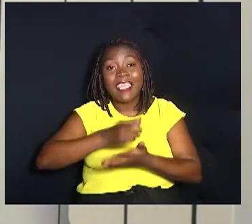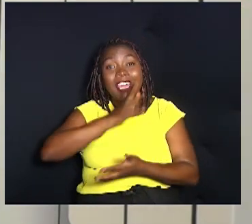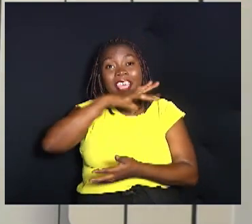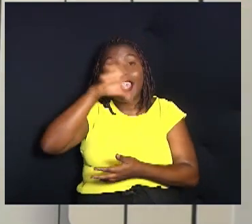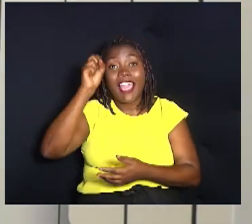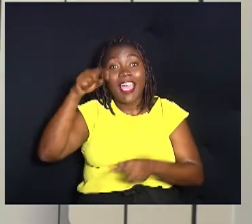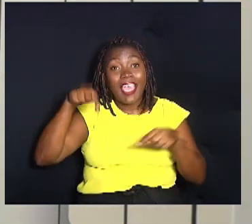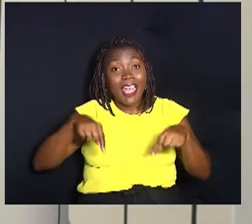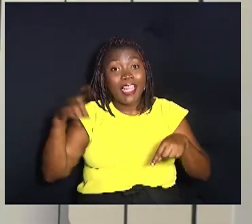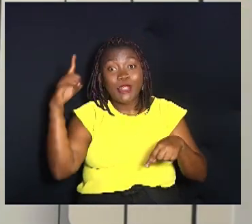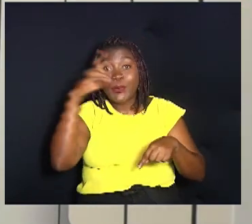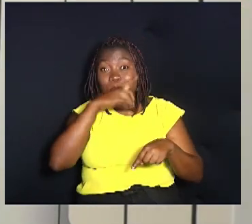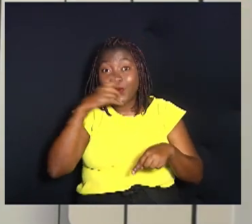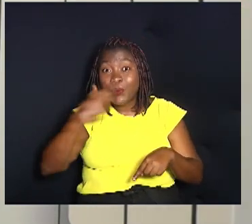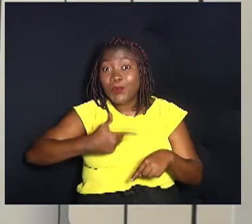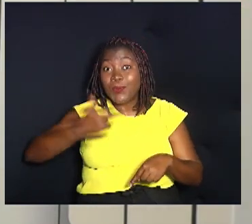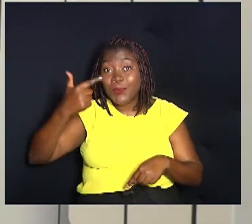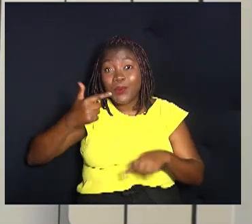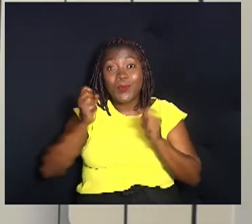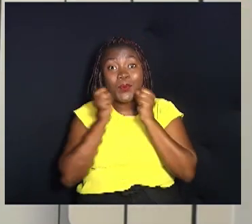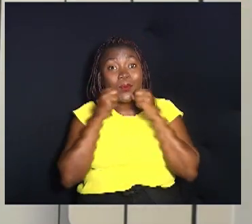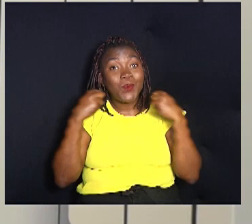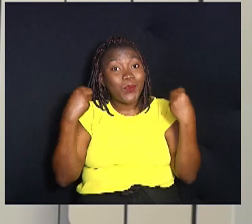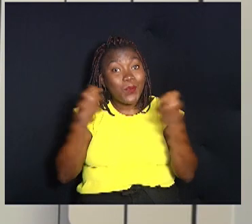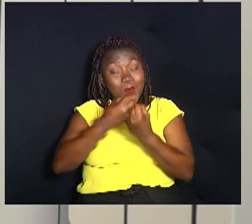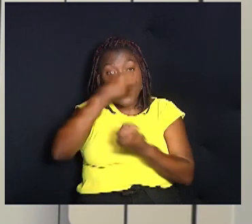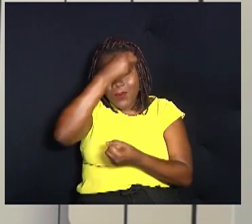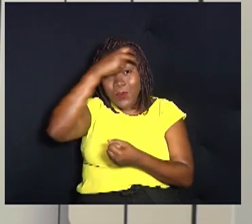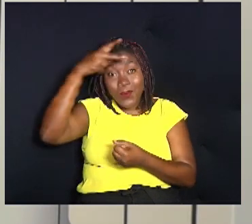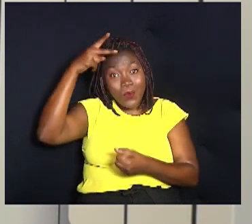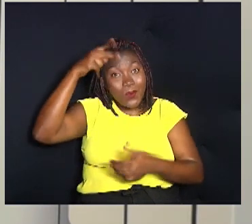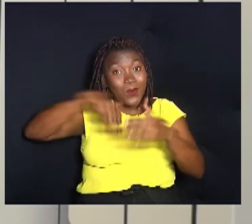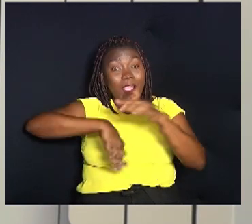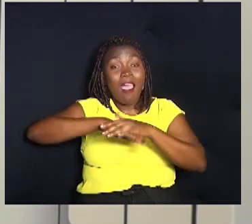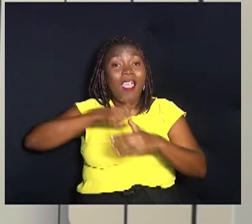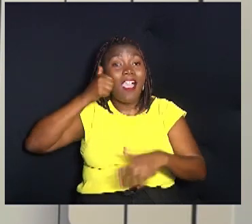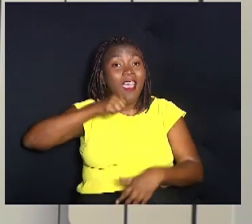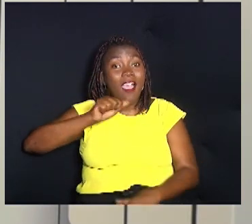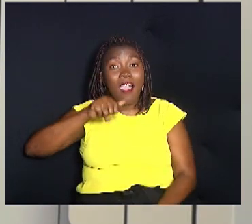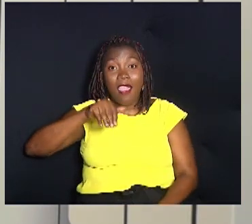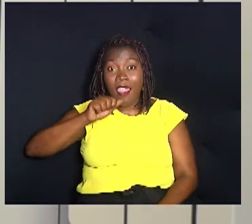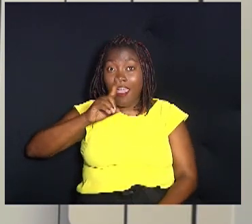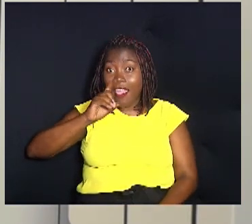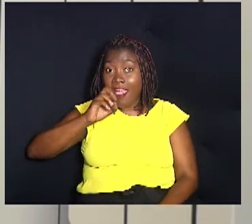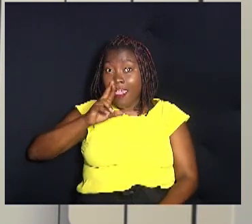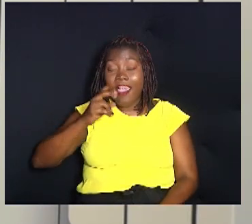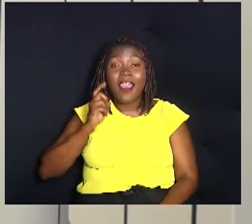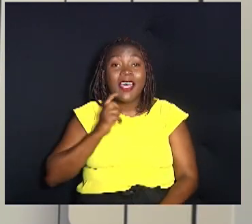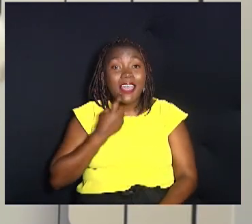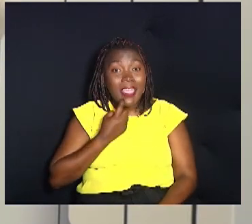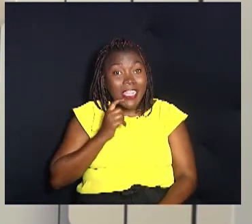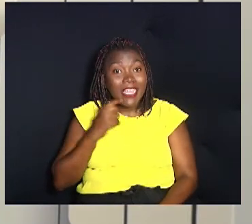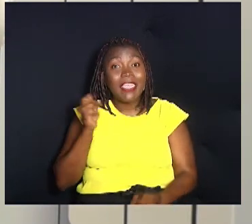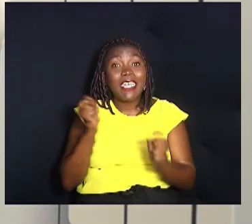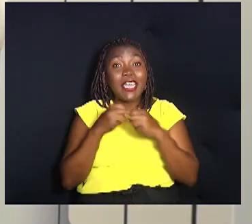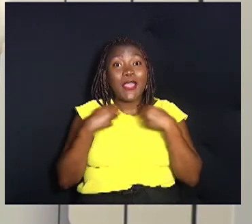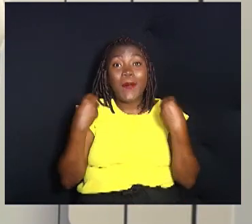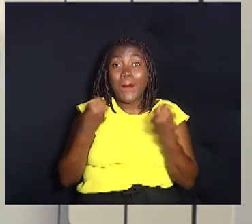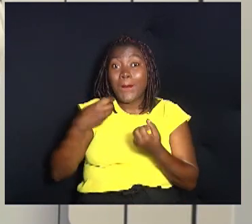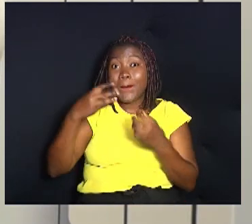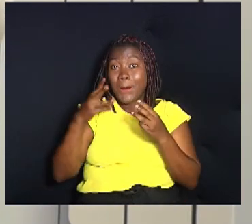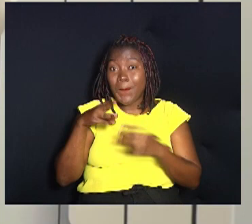domingo, pelo 2º Campeonato Municipal de Futebol Feminino Amador de Campinas, no estádio Moisés Lucarelli,